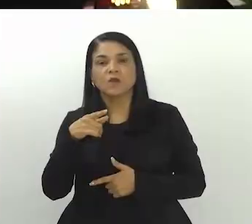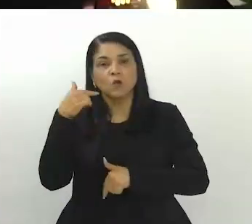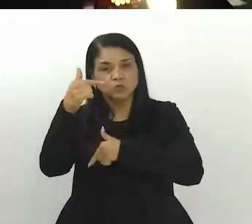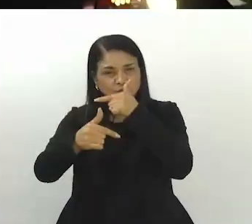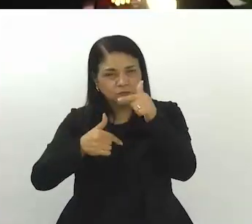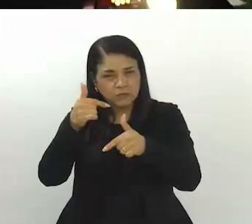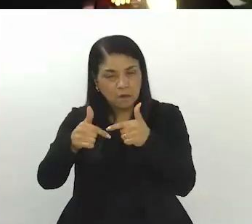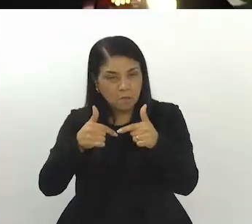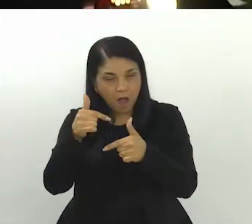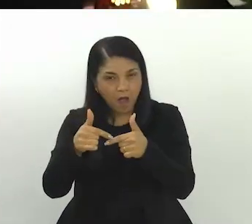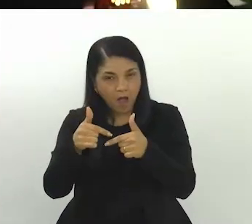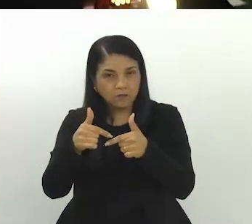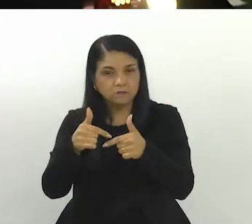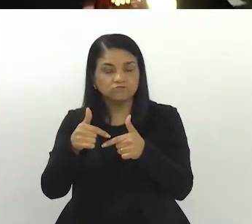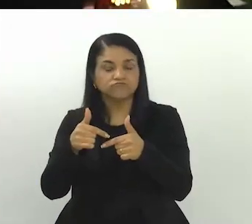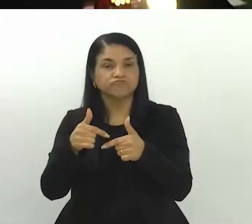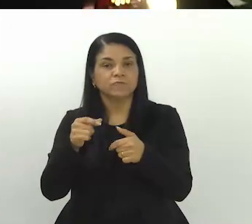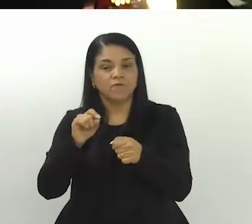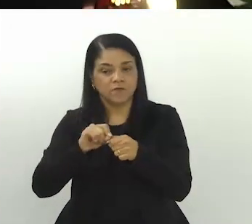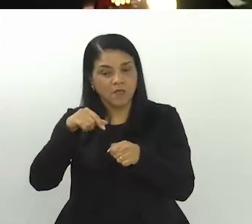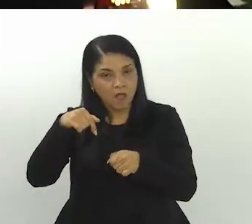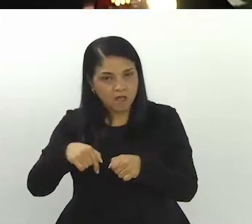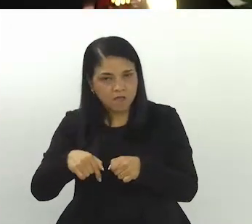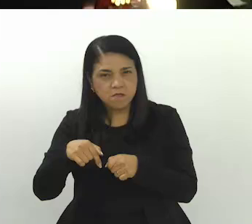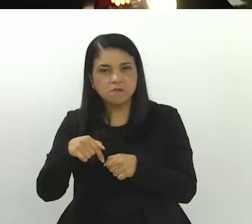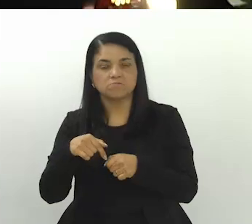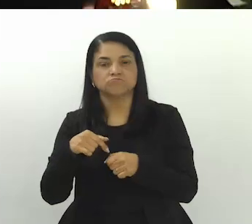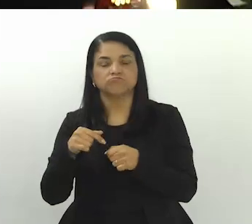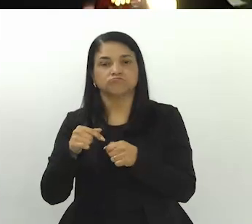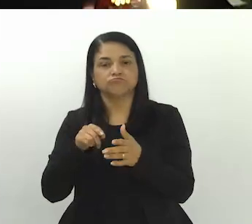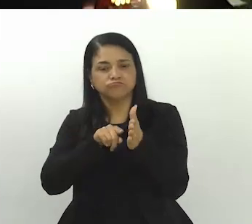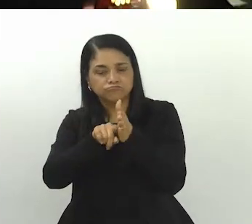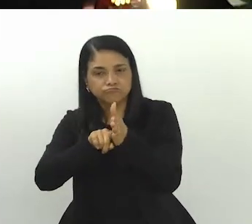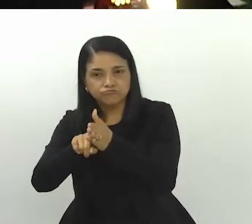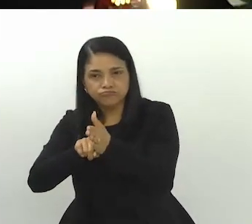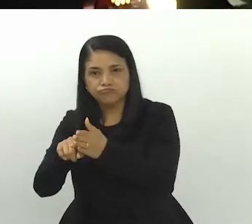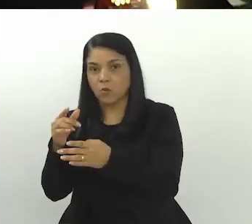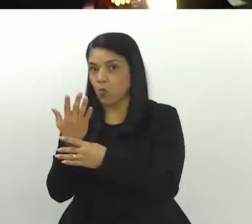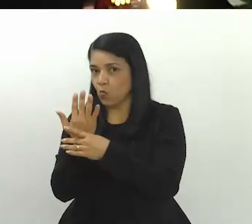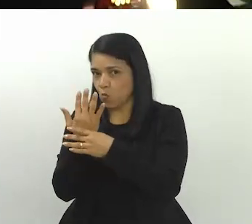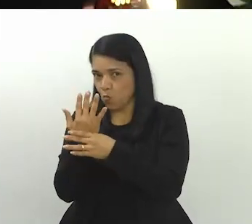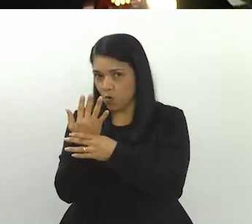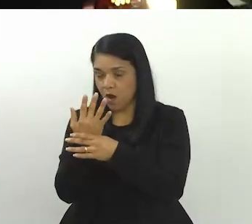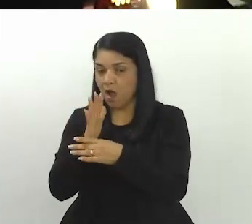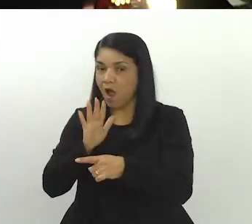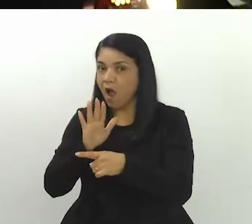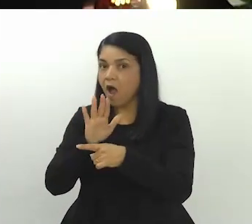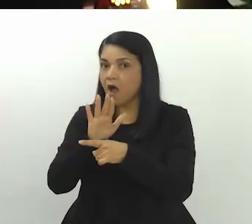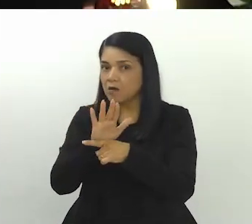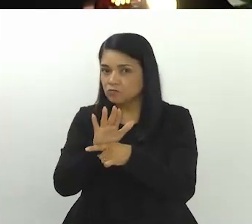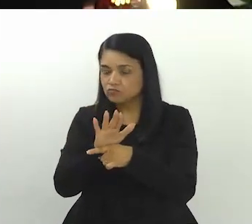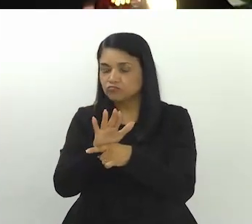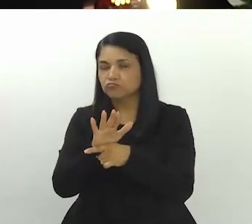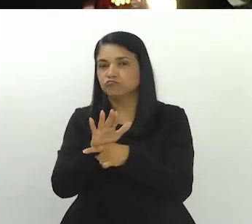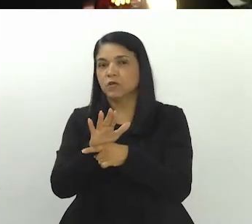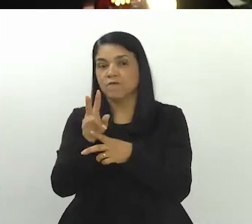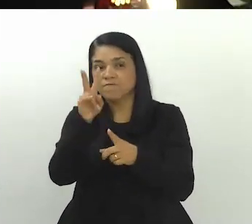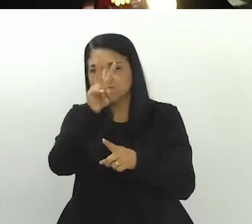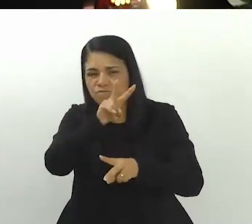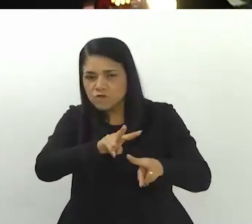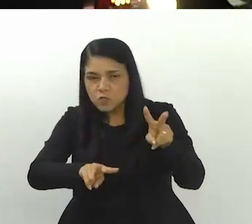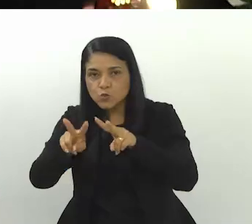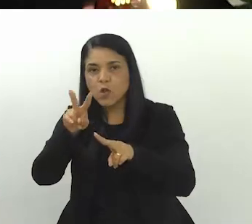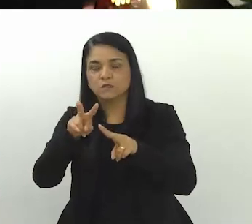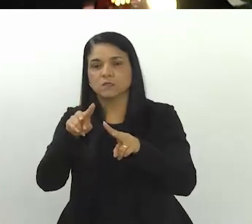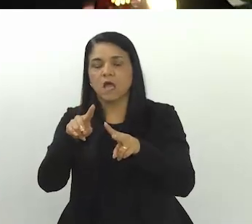só. Um trabalho feito aqui pelos pesquisadores da Universidade Estadual do Rio de Janeiro, a UERJ, ele ajuda, inclusive,